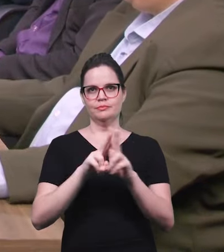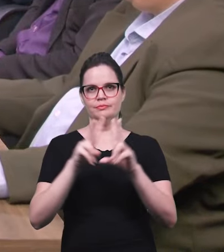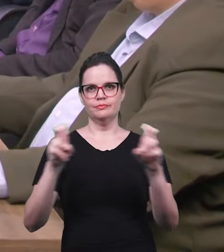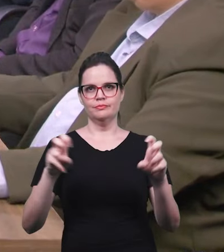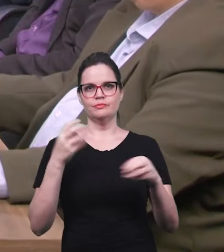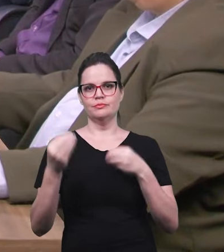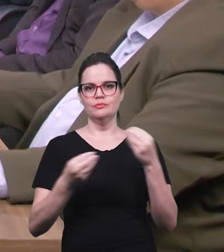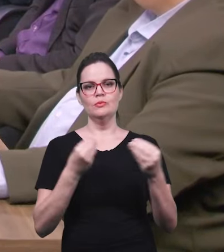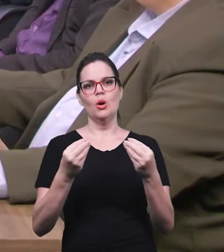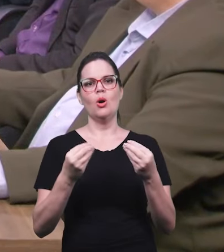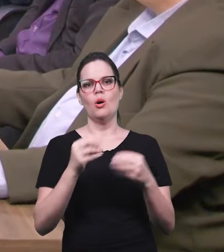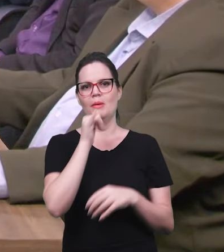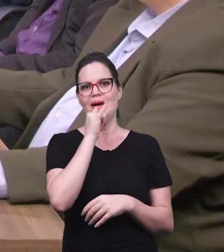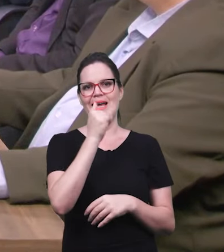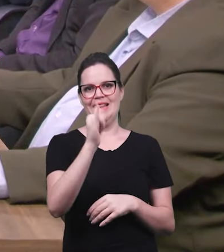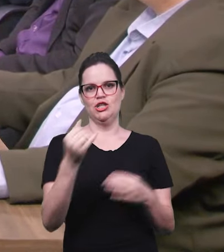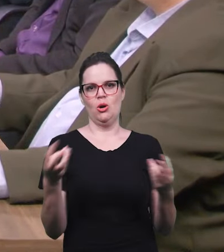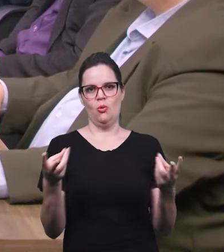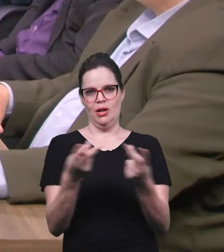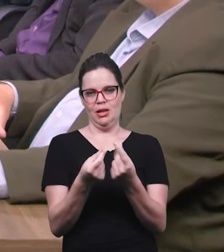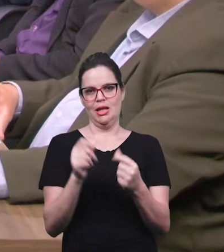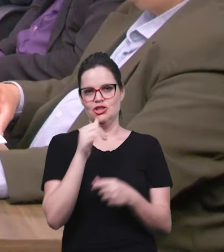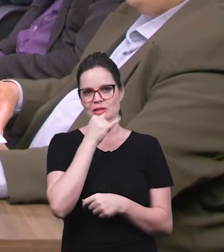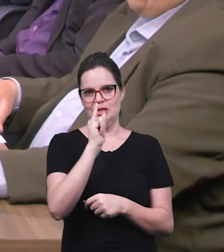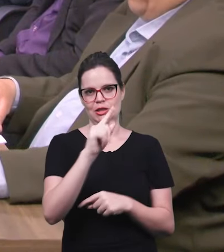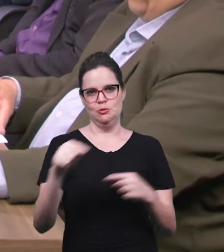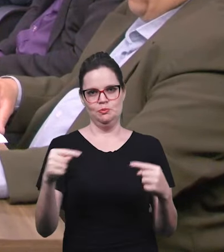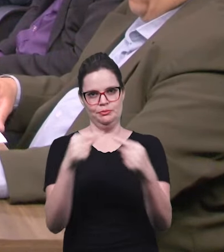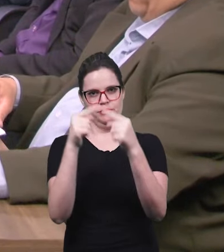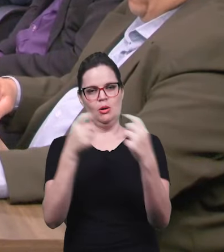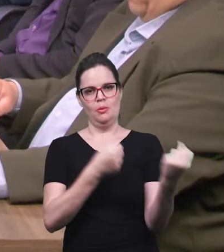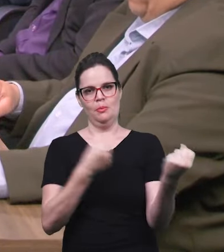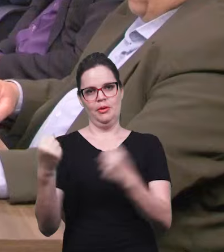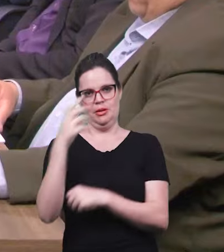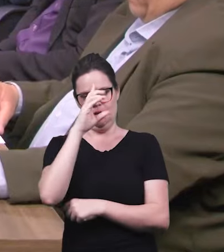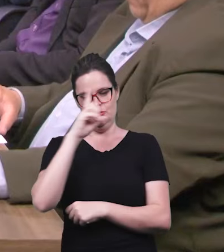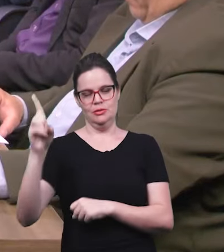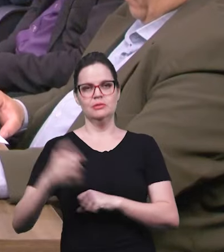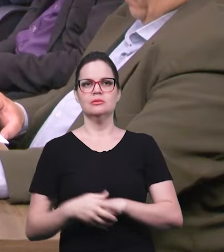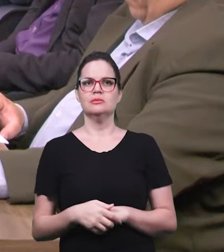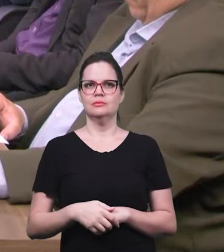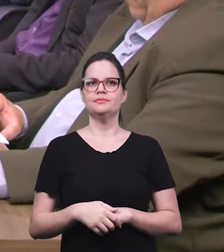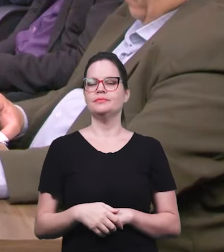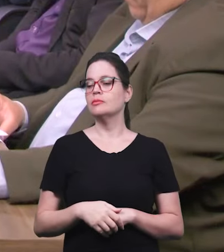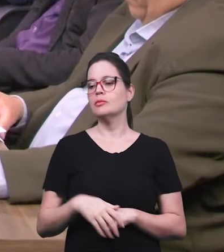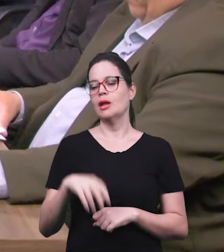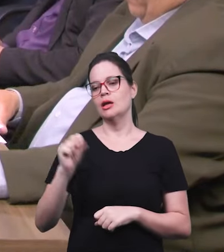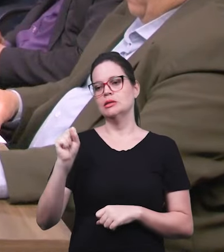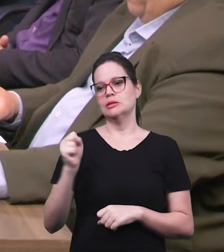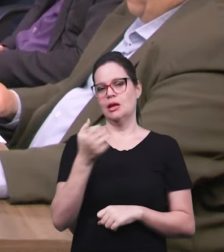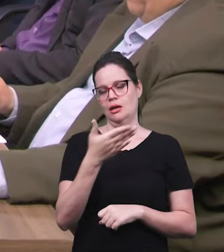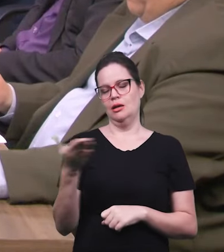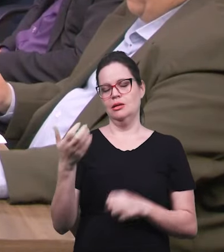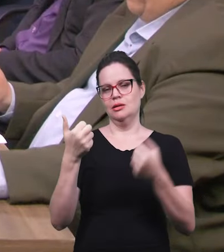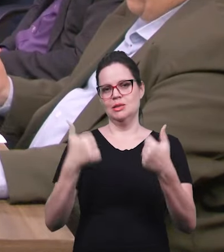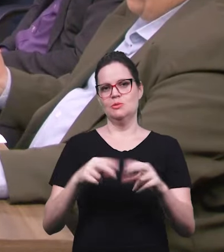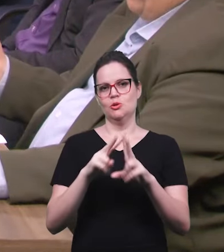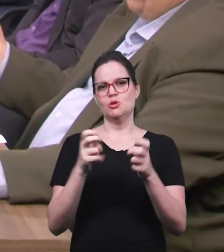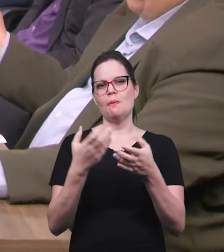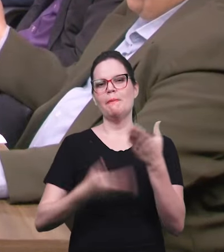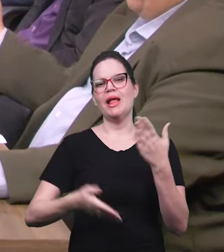com a operação de Deus? O Dr. Wellington falou algo interessante aqui, quando ele menciona até essa perda de energia, né?